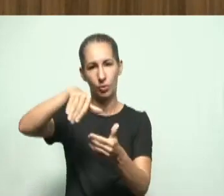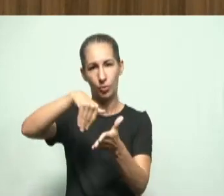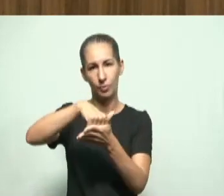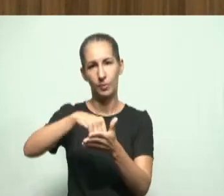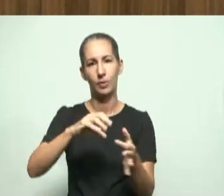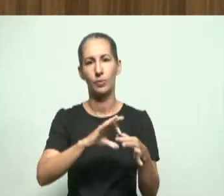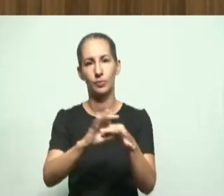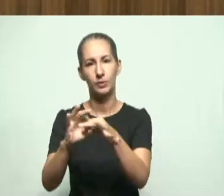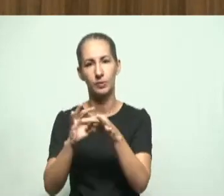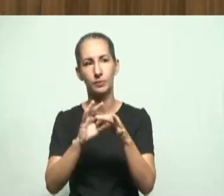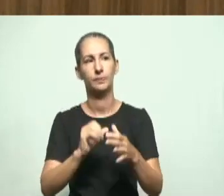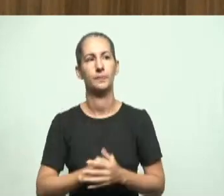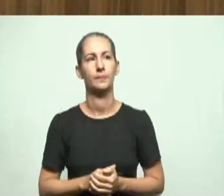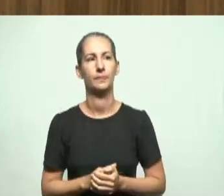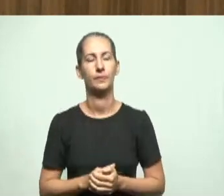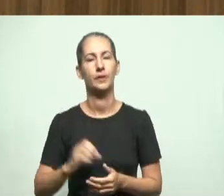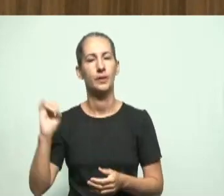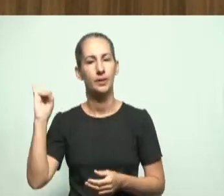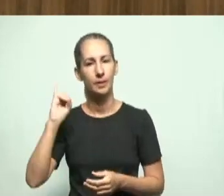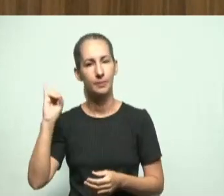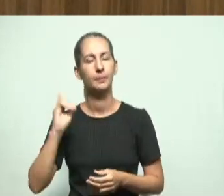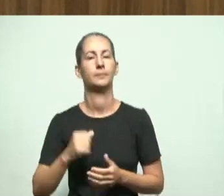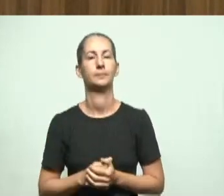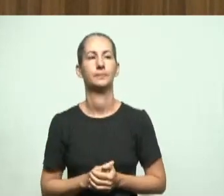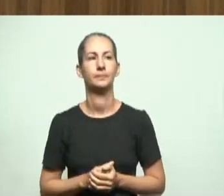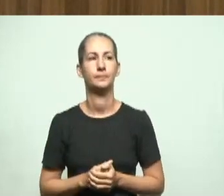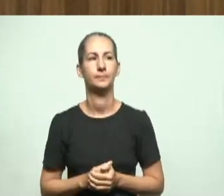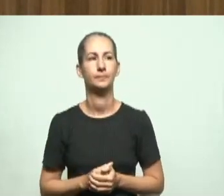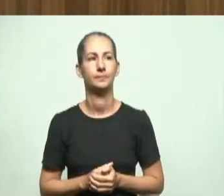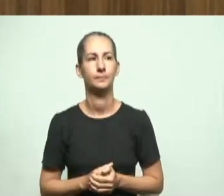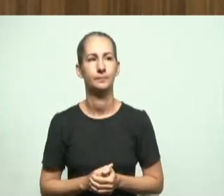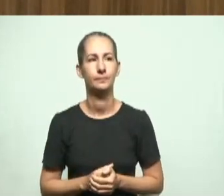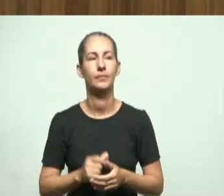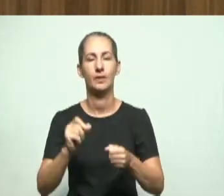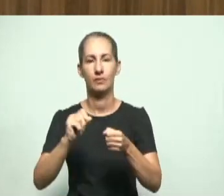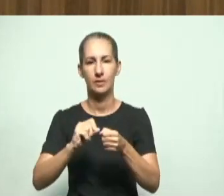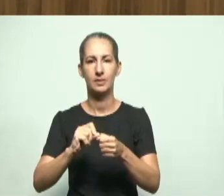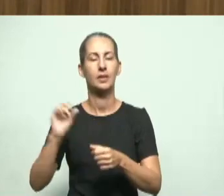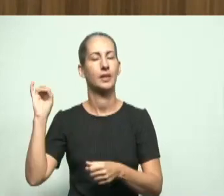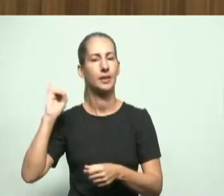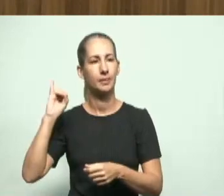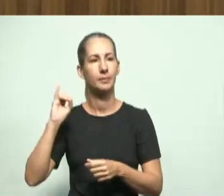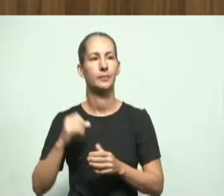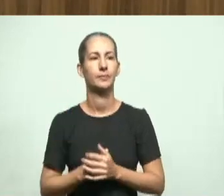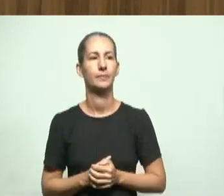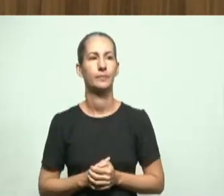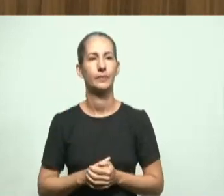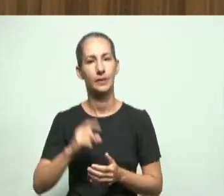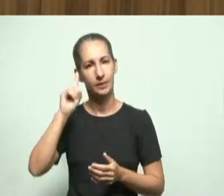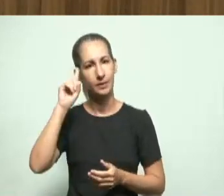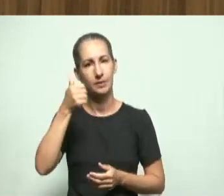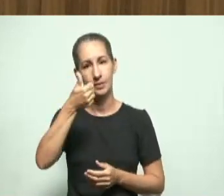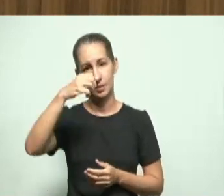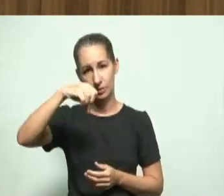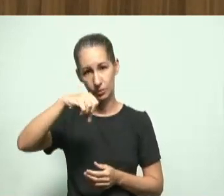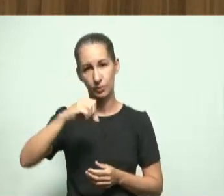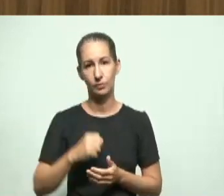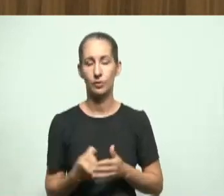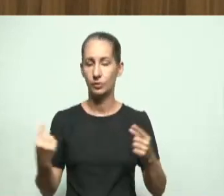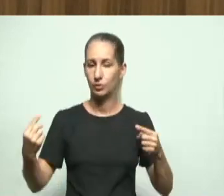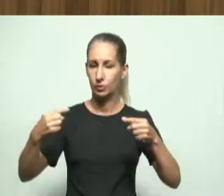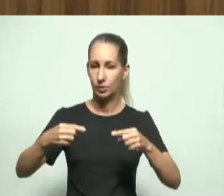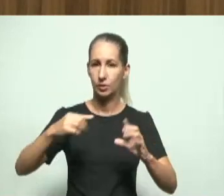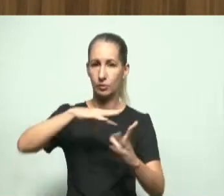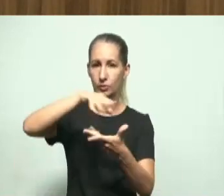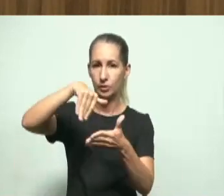quarta edição da Copa União Igapó, que vamos fazer no bairro de Igapó. Dia 19 vai ser o torneio de